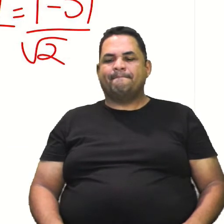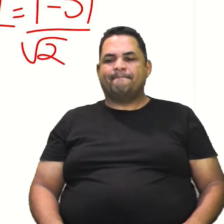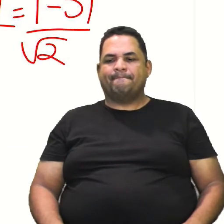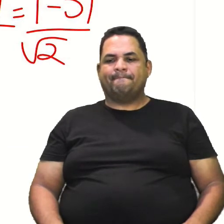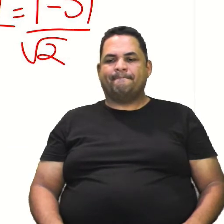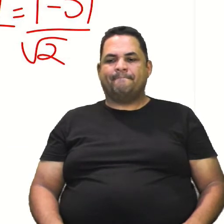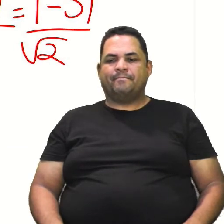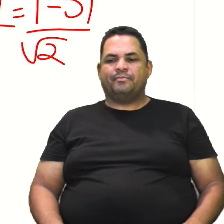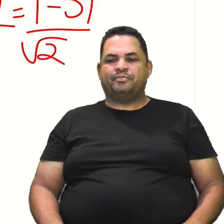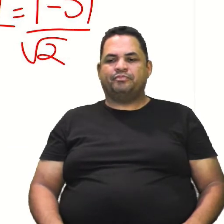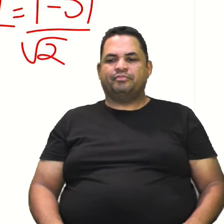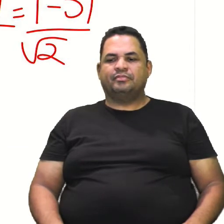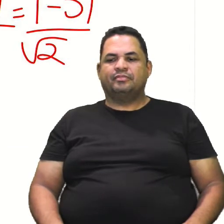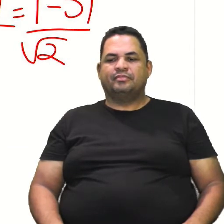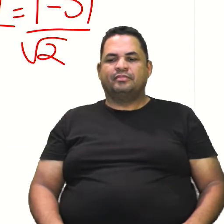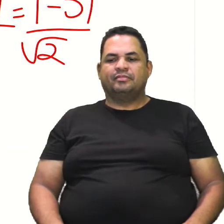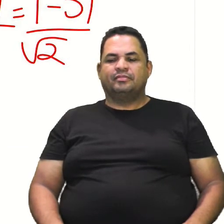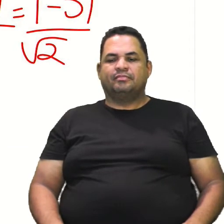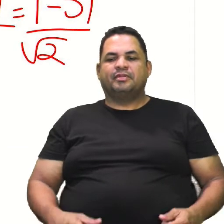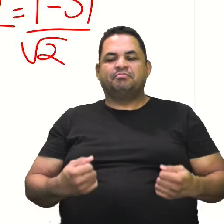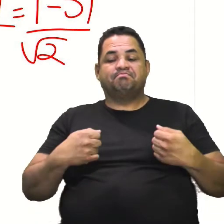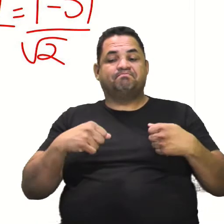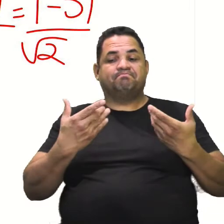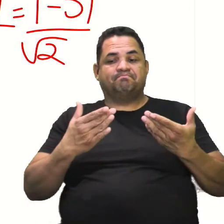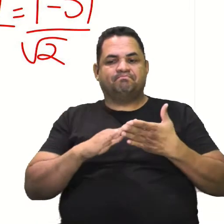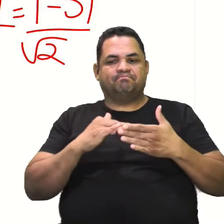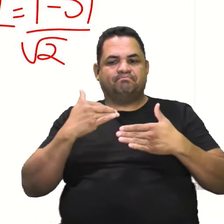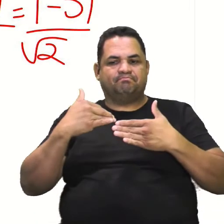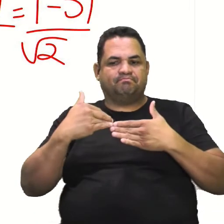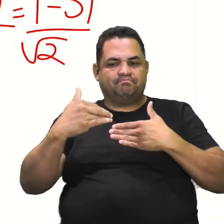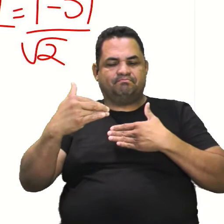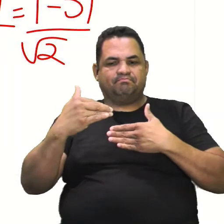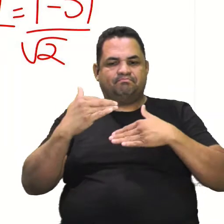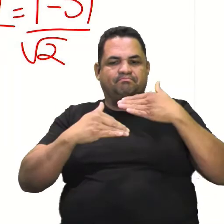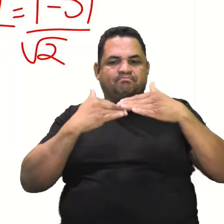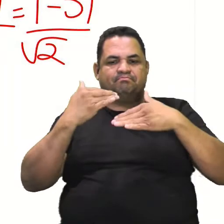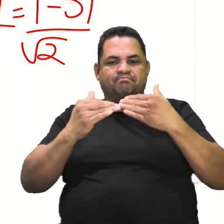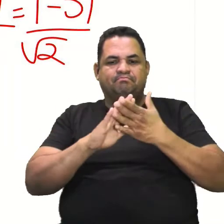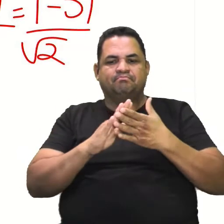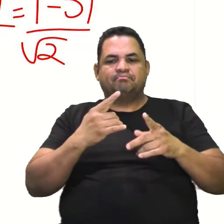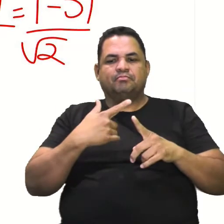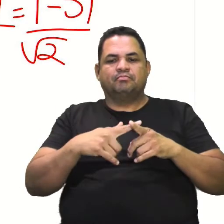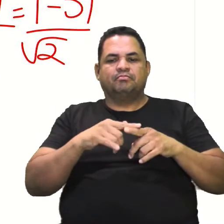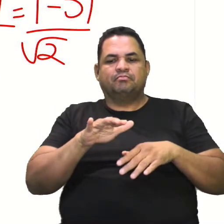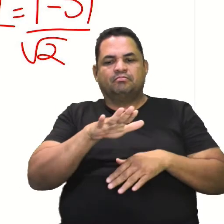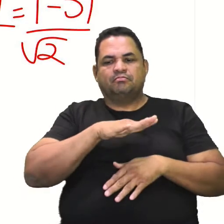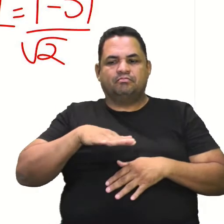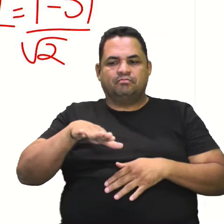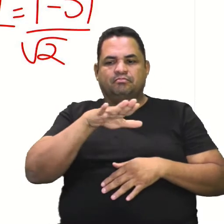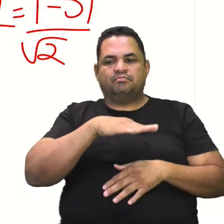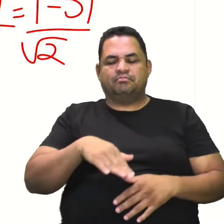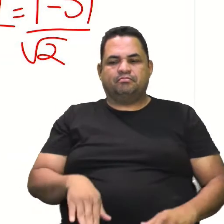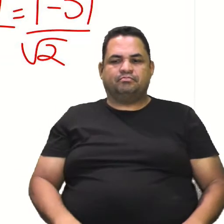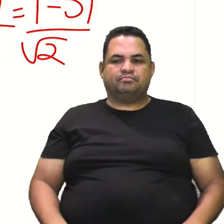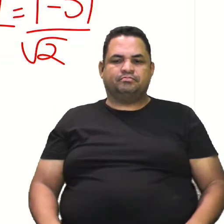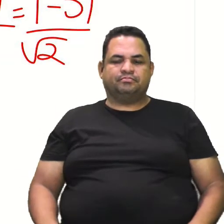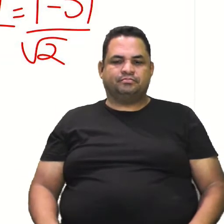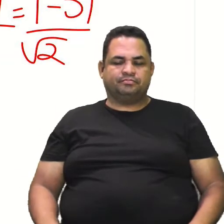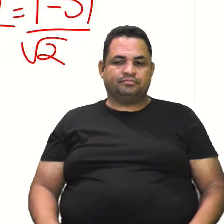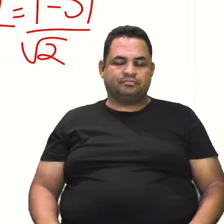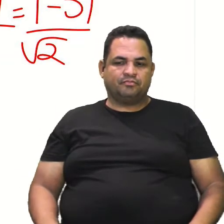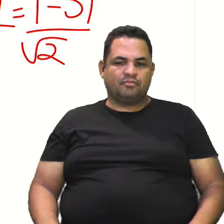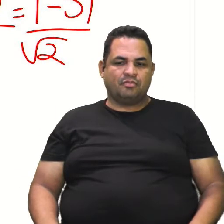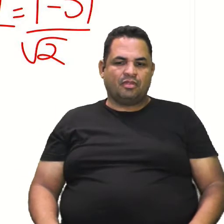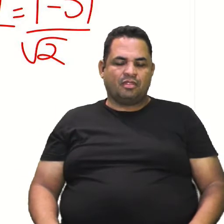raiz de 2. Quase, hein? Para poder já avançar aqui embaixo por conta do espaço.